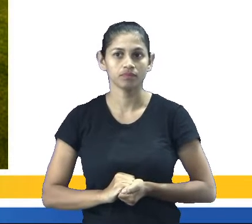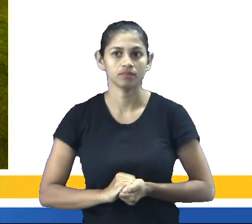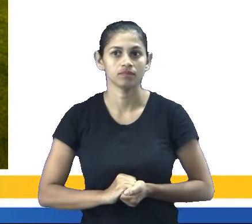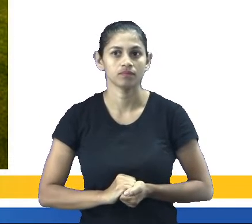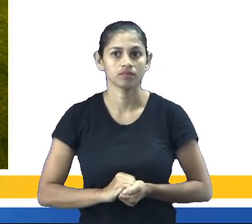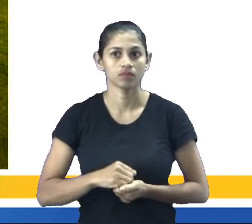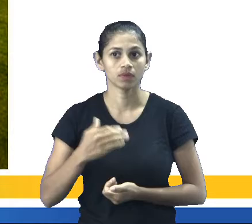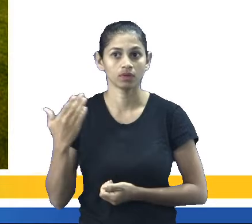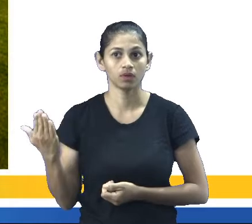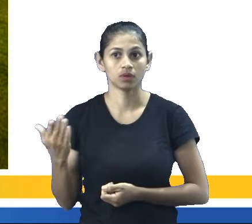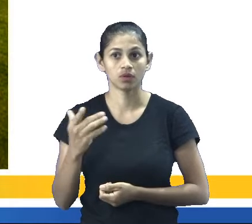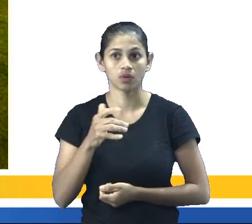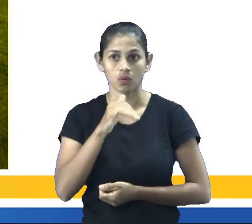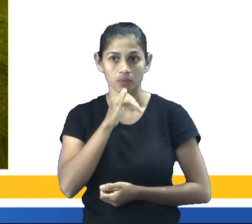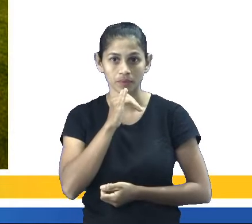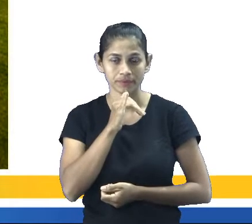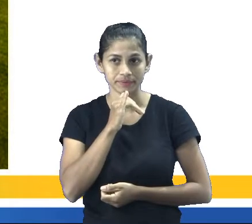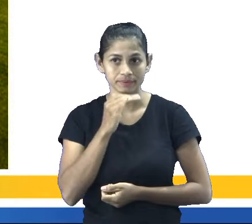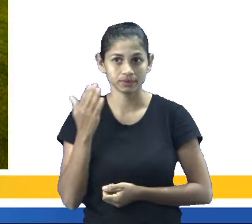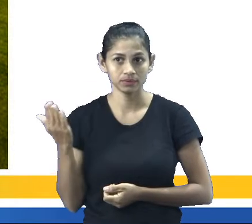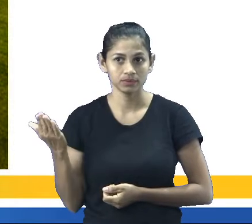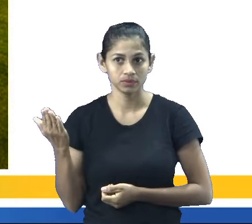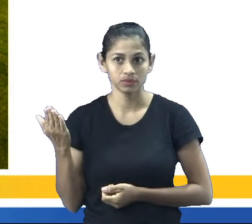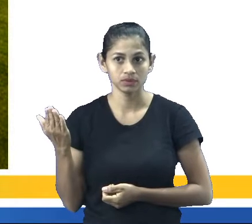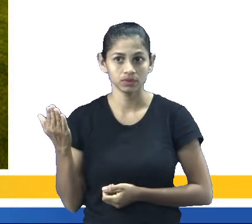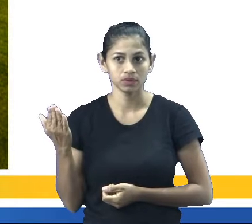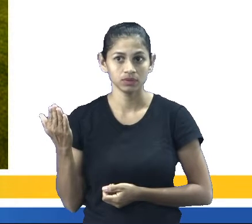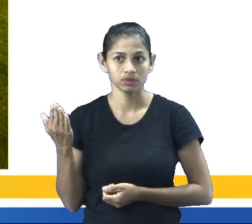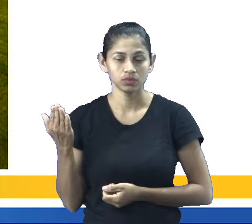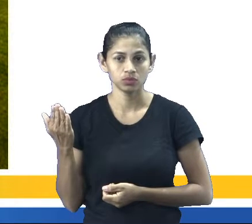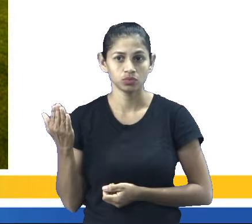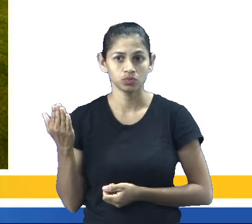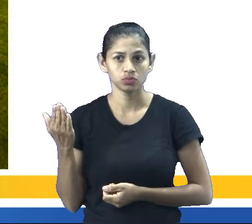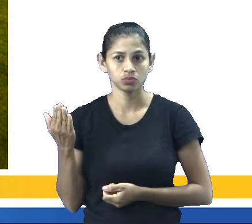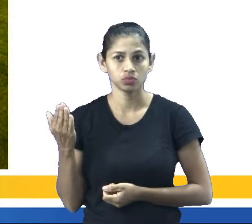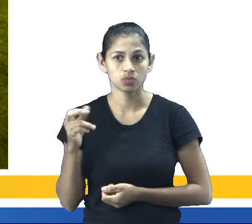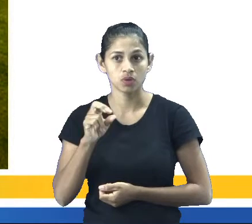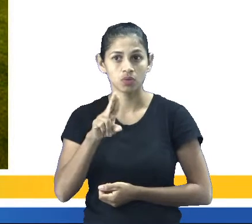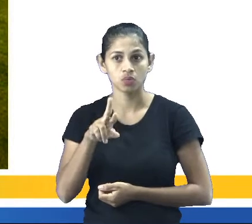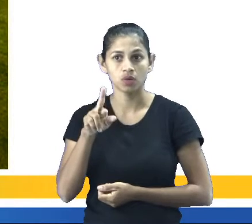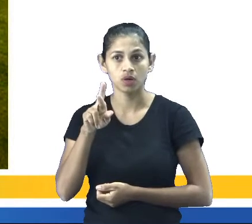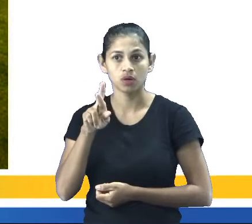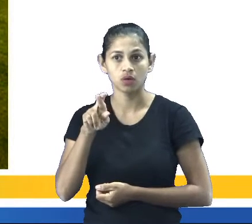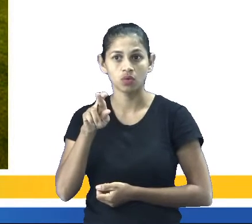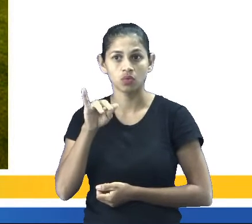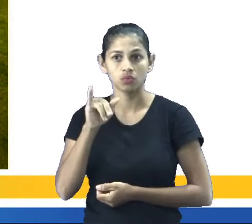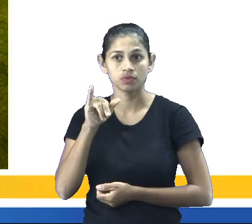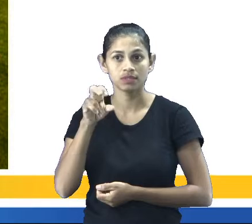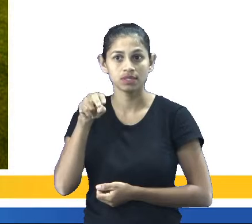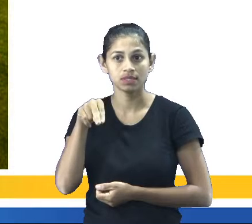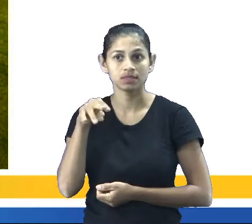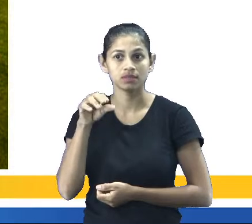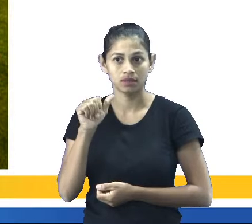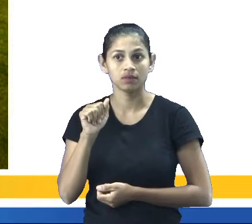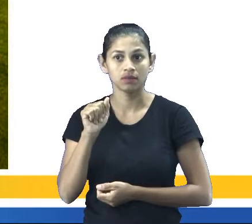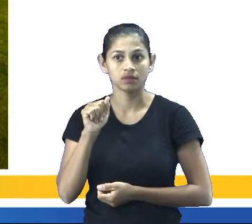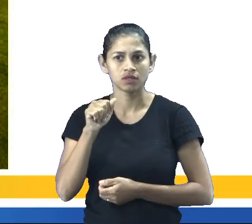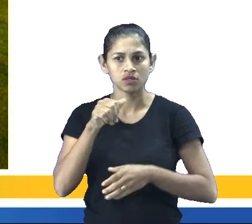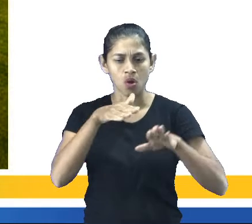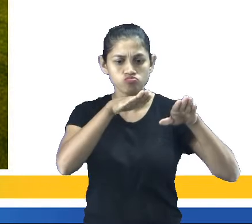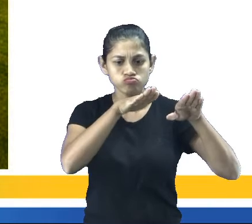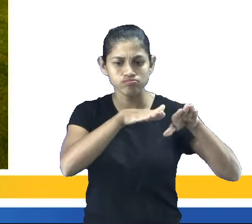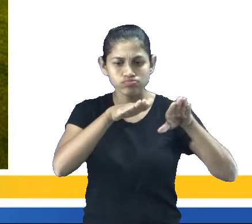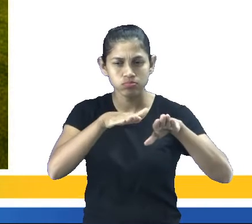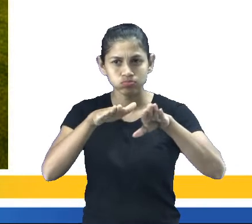Então aqui ó, a gente tem uma usina, né, fotovoltaica lá em Santa Catarina. Olha que bonita, né? Então aqui a gente tem